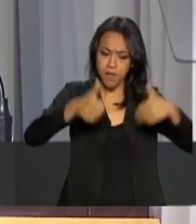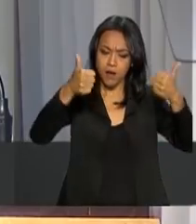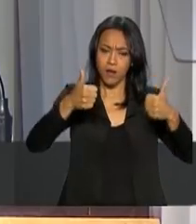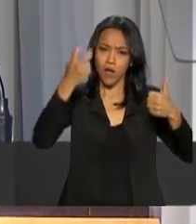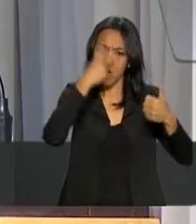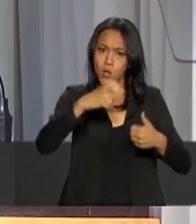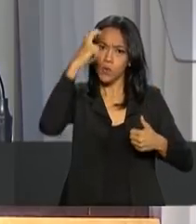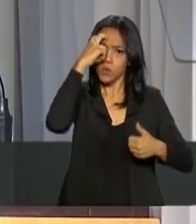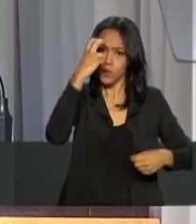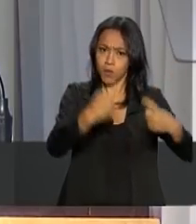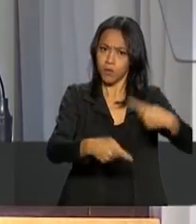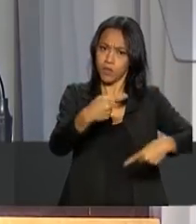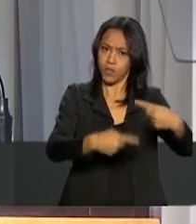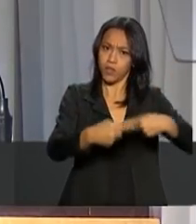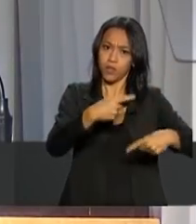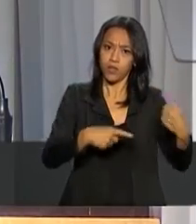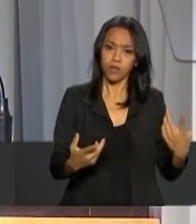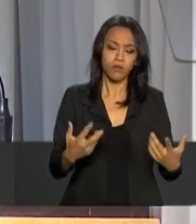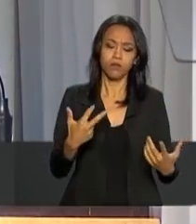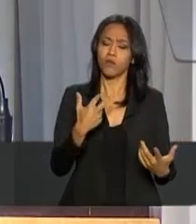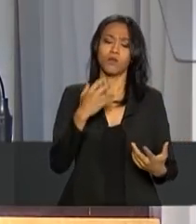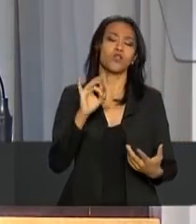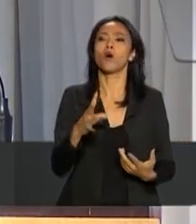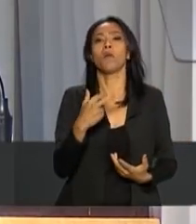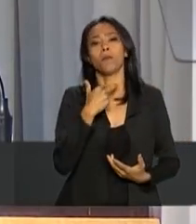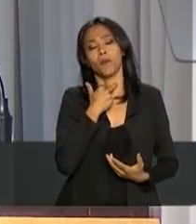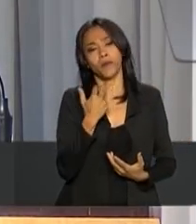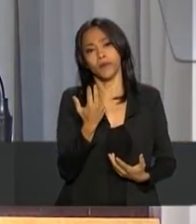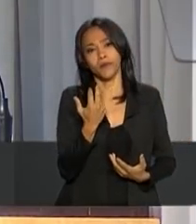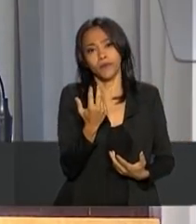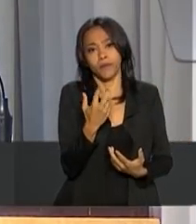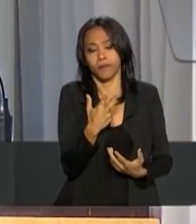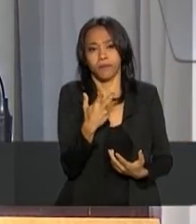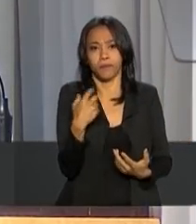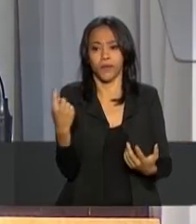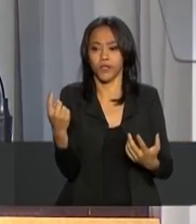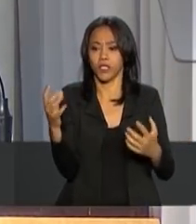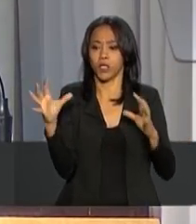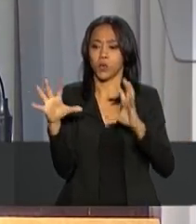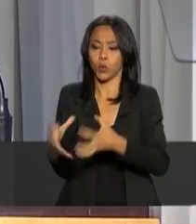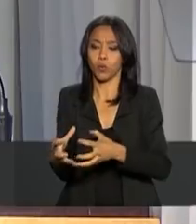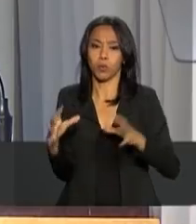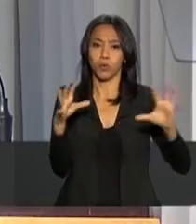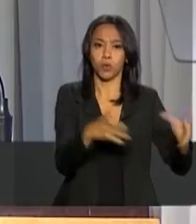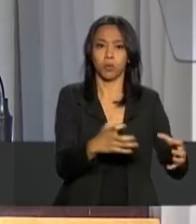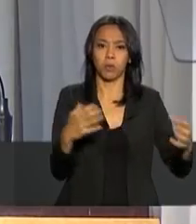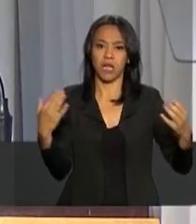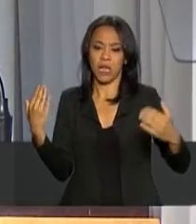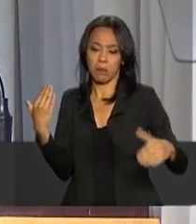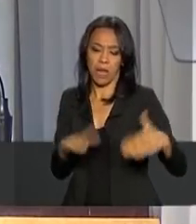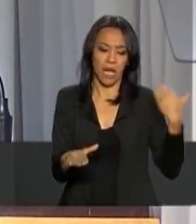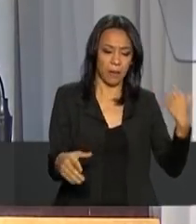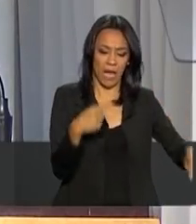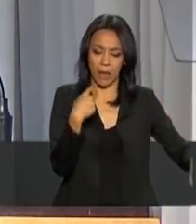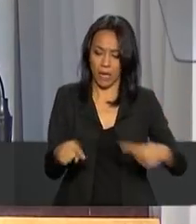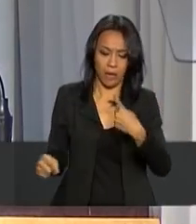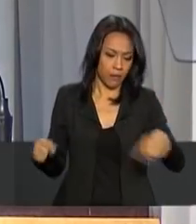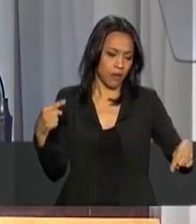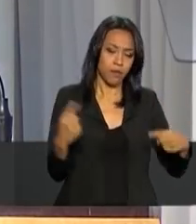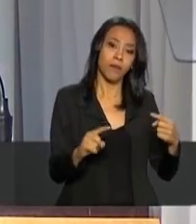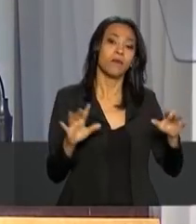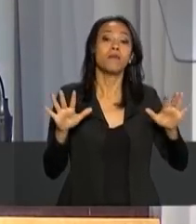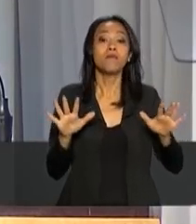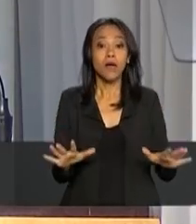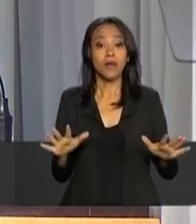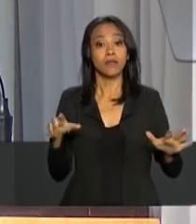política. Nossa cultura política não pode ser apenas de situação e oposição no sentido político, mas sim no sentido jurídico